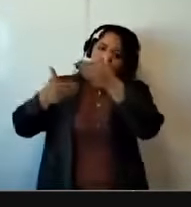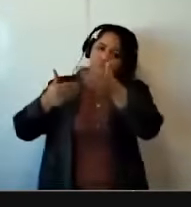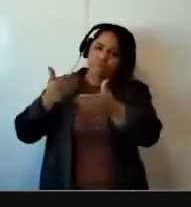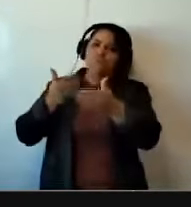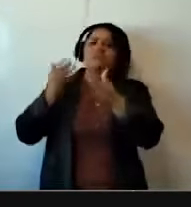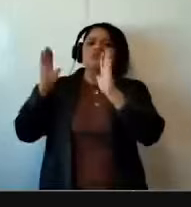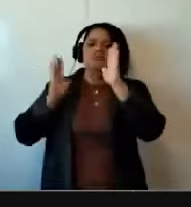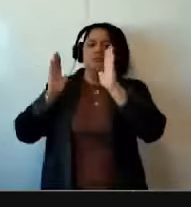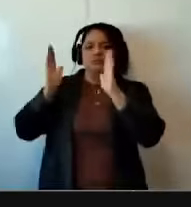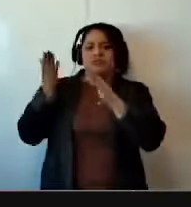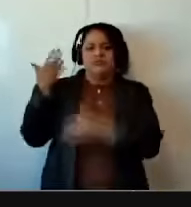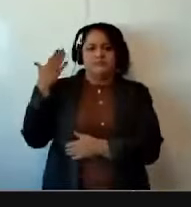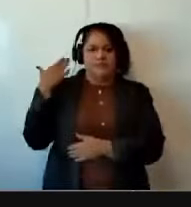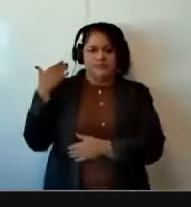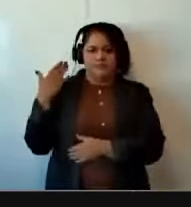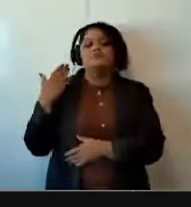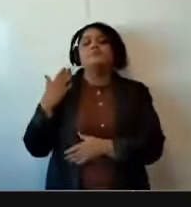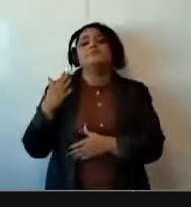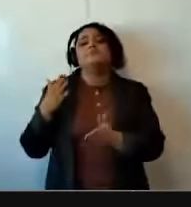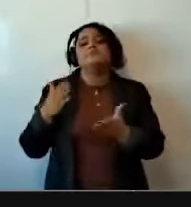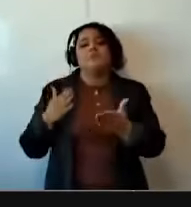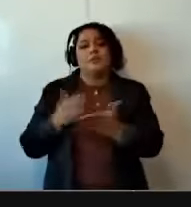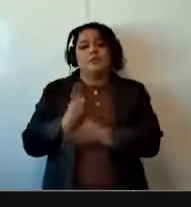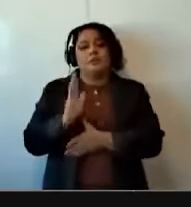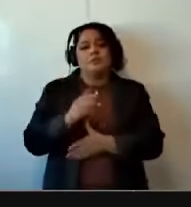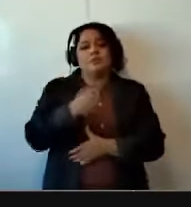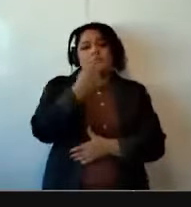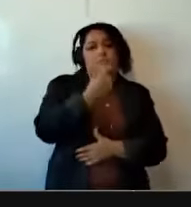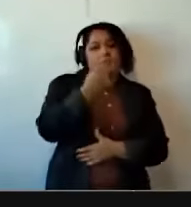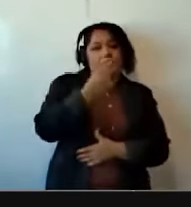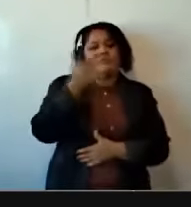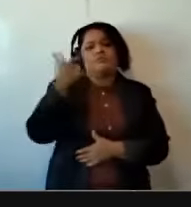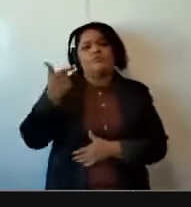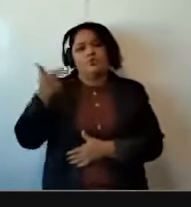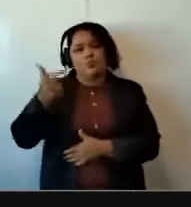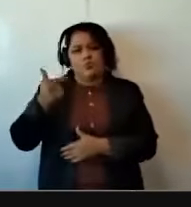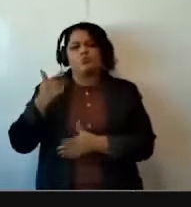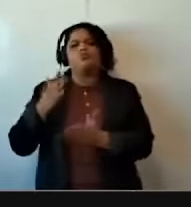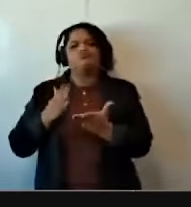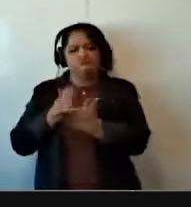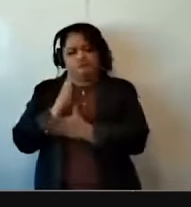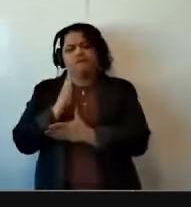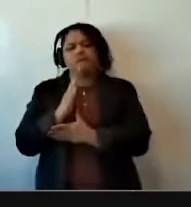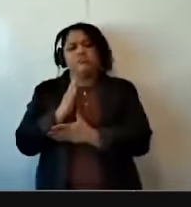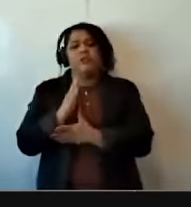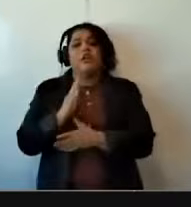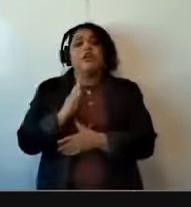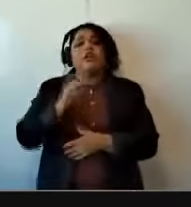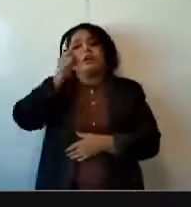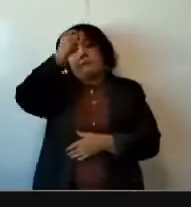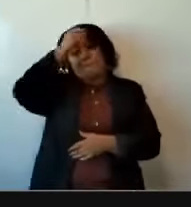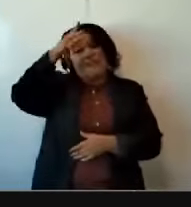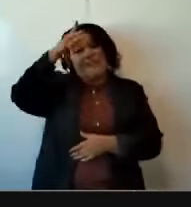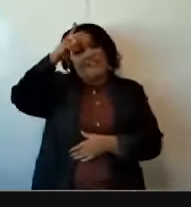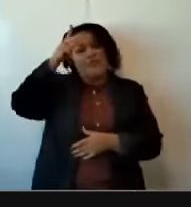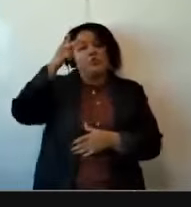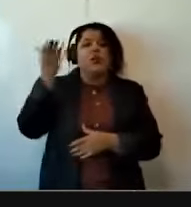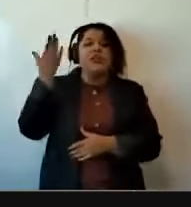aprovamos aqui em primeiro e segundo turno, e esse projeto foi vetado pelo prefeito da administração